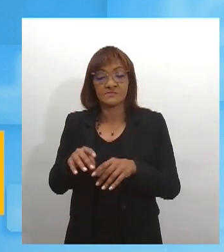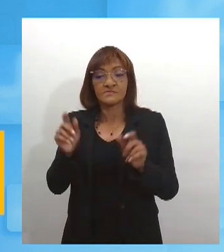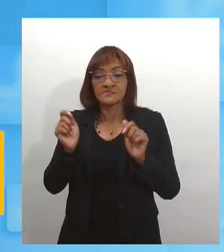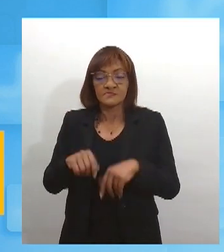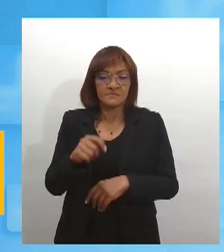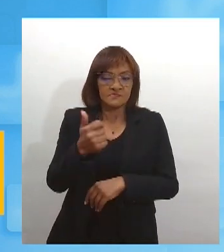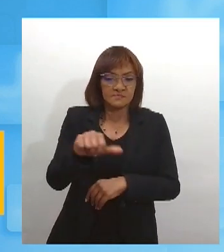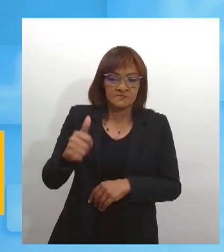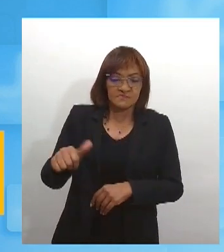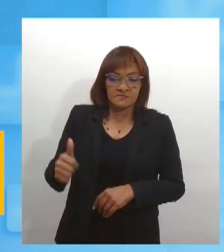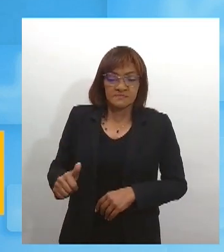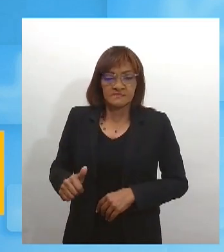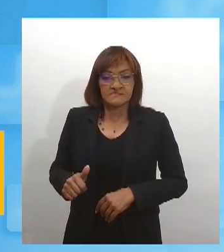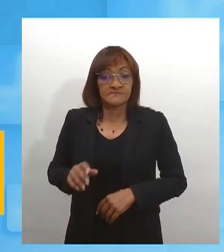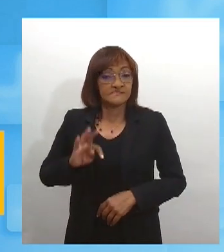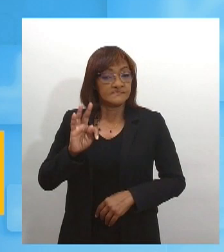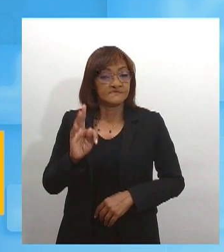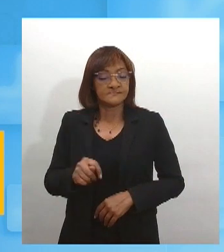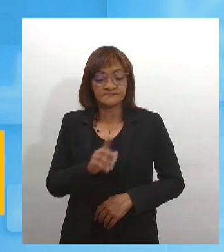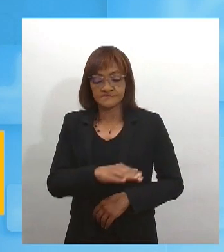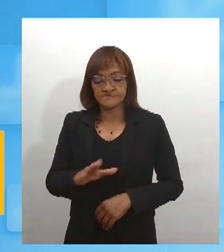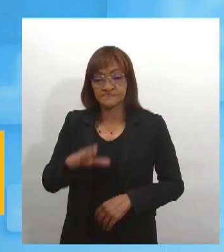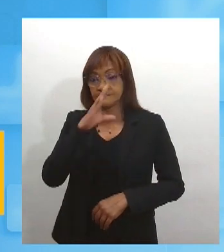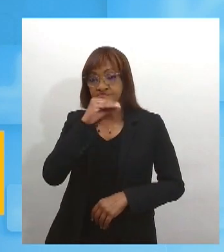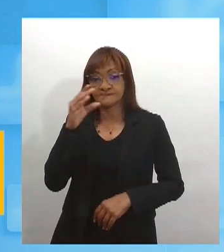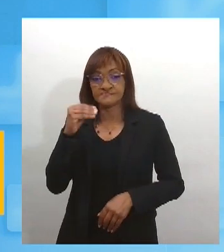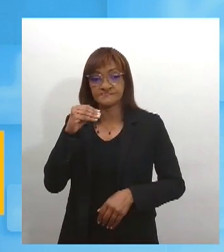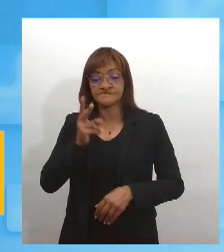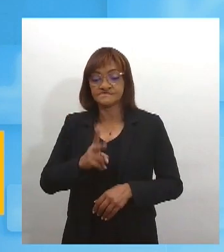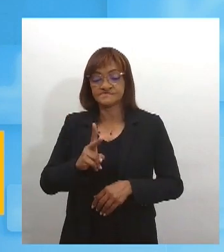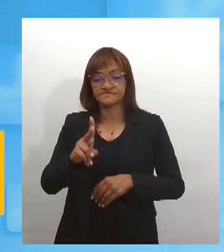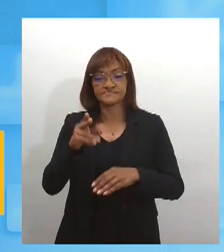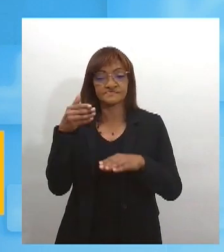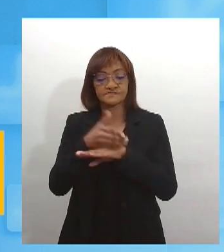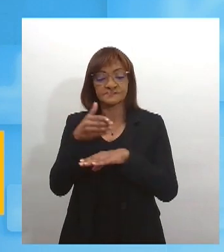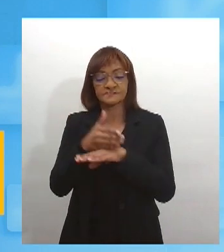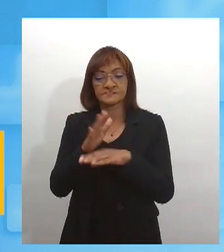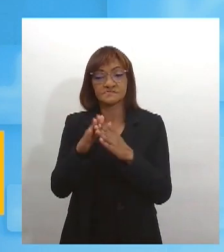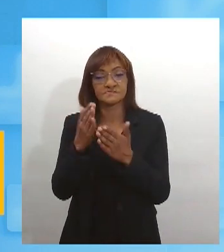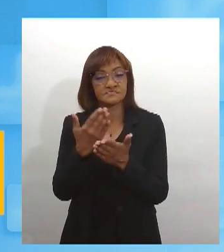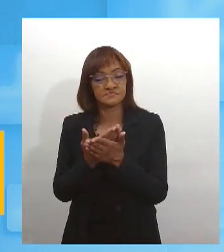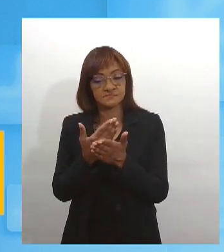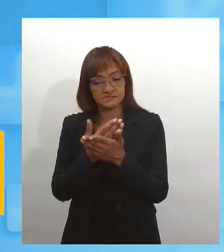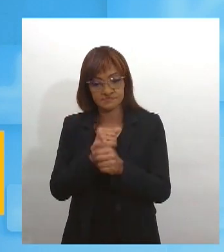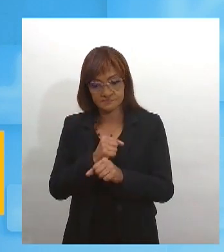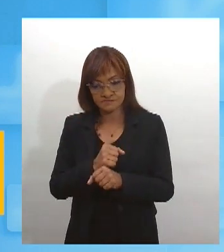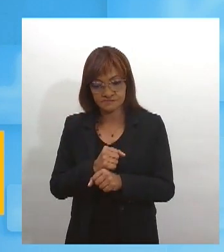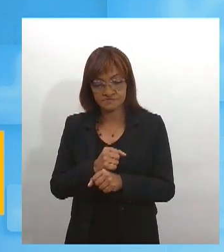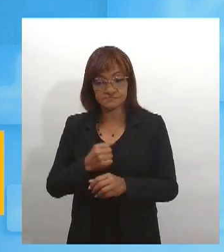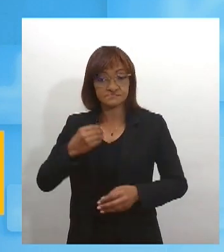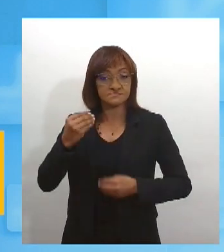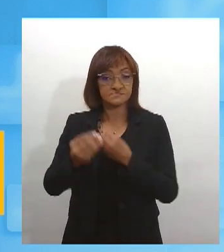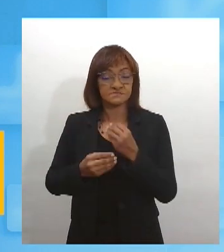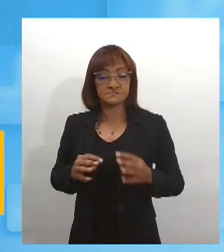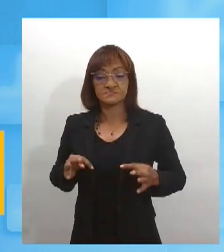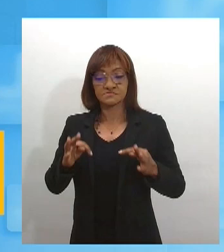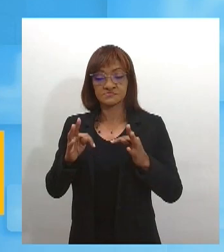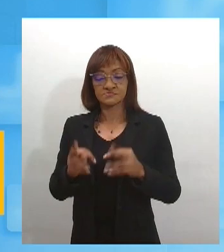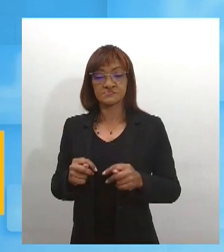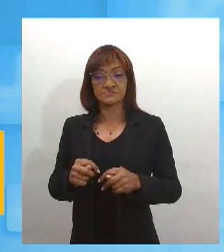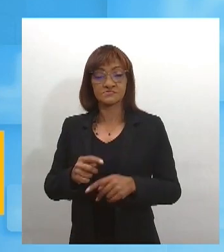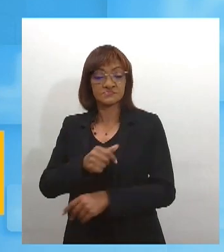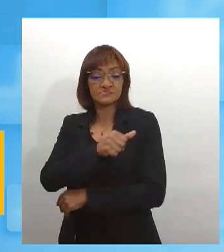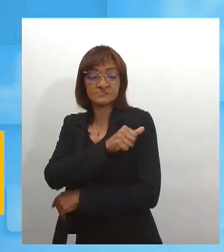nossas crianças e adolescentes na escola, levando em consideração as causas, as necessidades do aluno e a sua